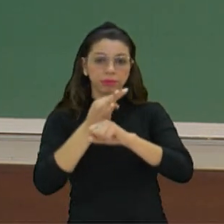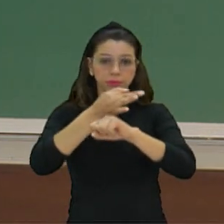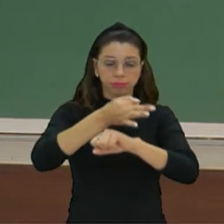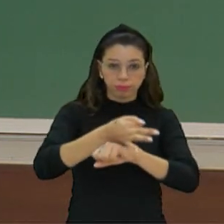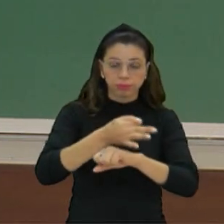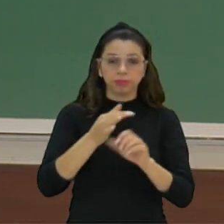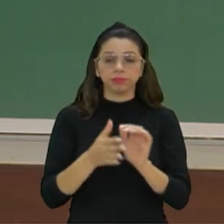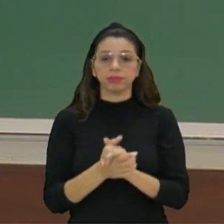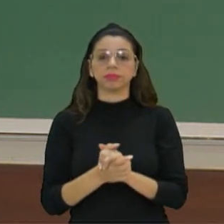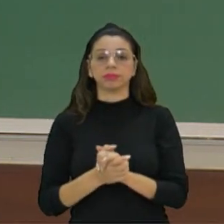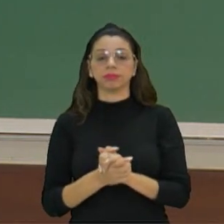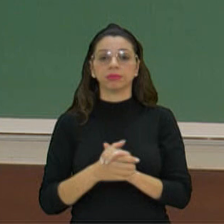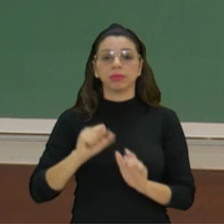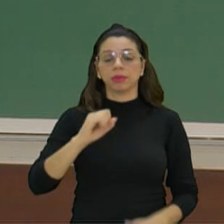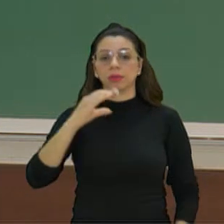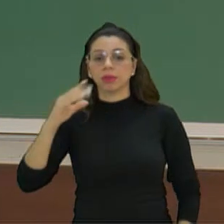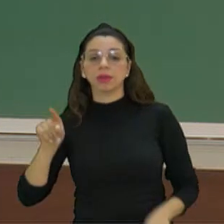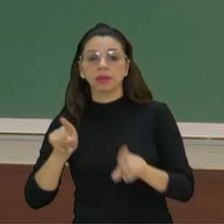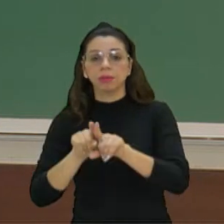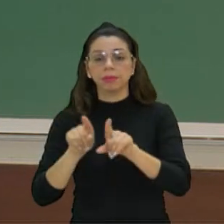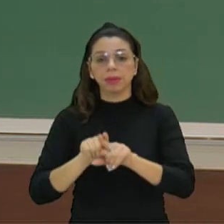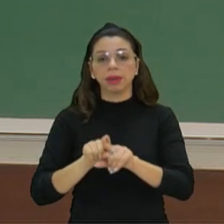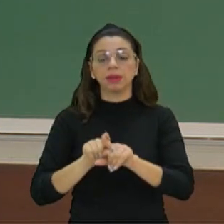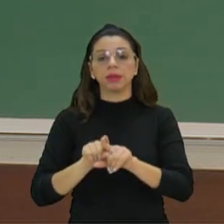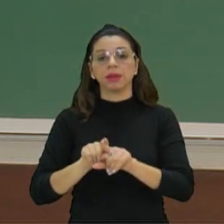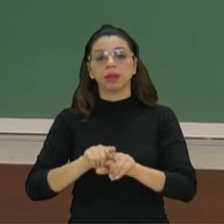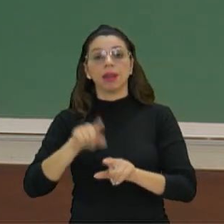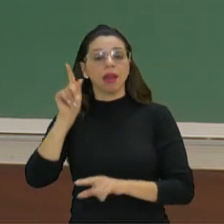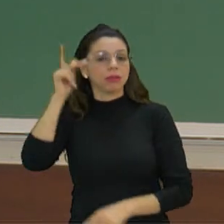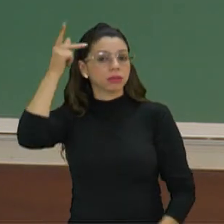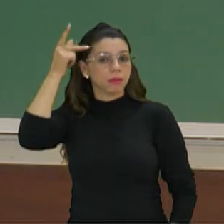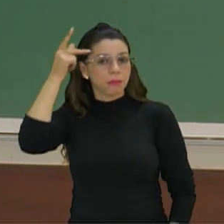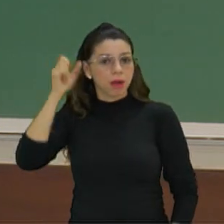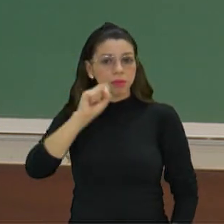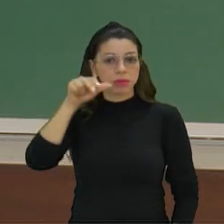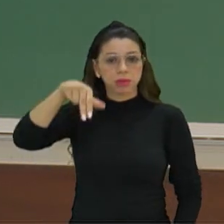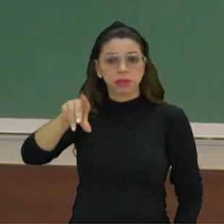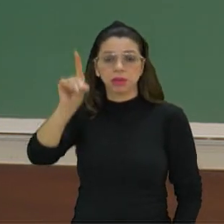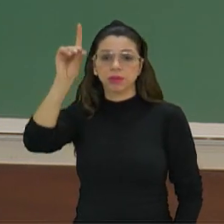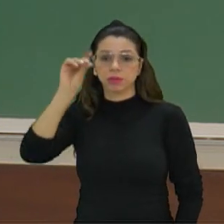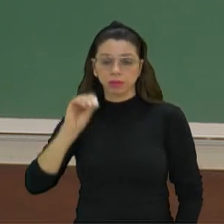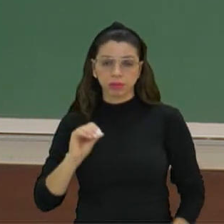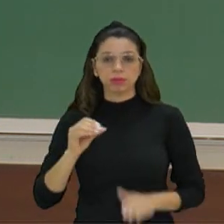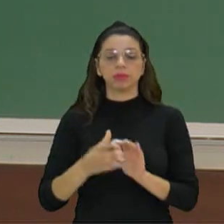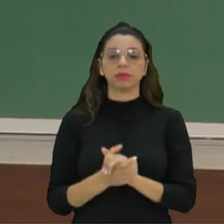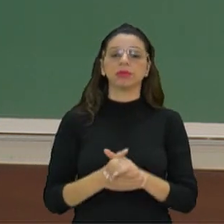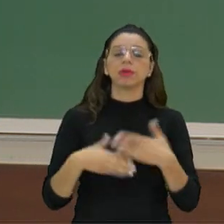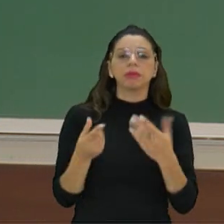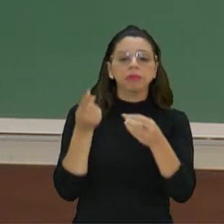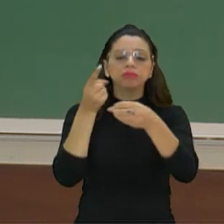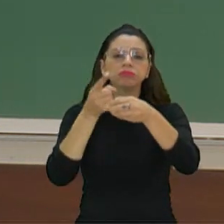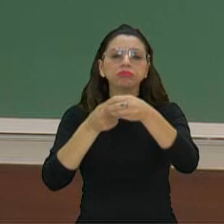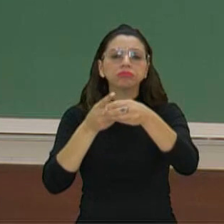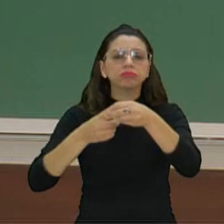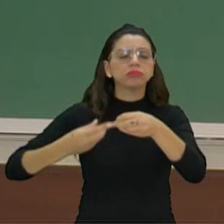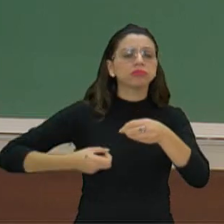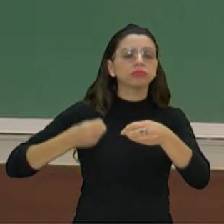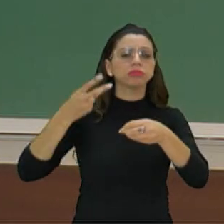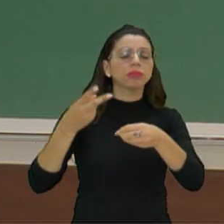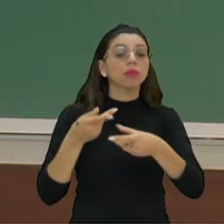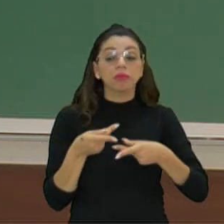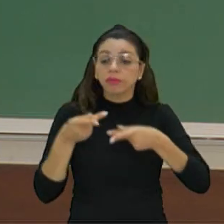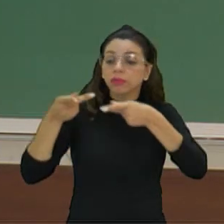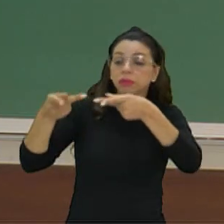Florianópolis, Fortaleza e Santos, ok? Daí a número 2, eu estava perguntando qual cidade histórica que você gostaria